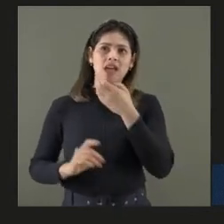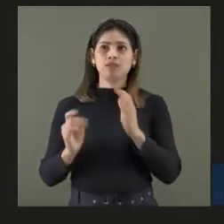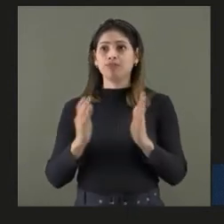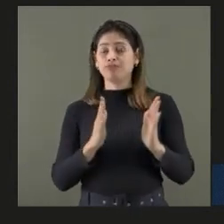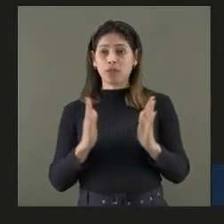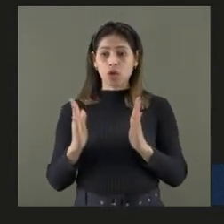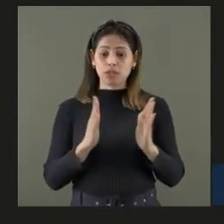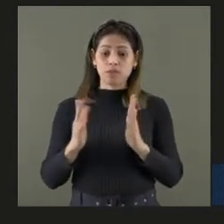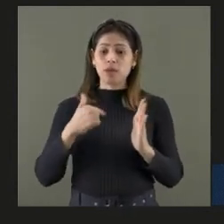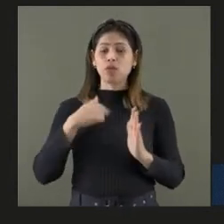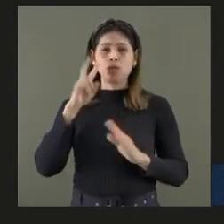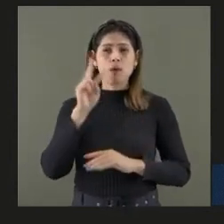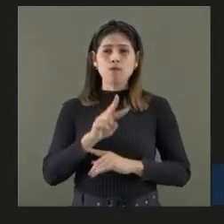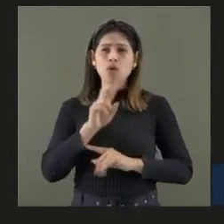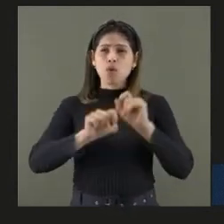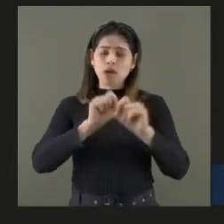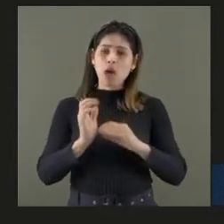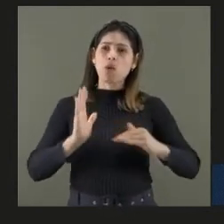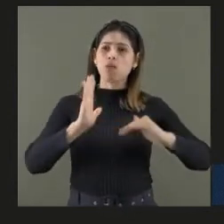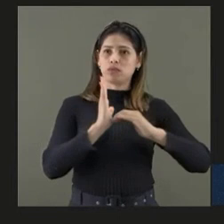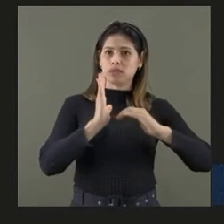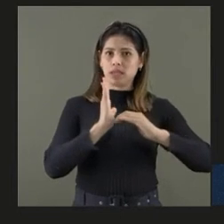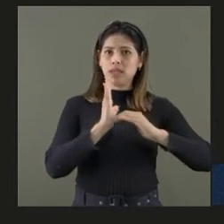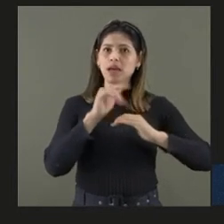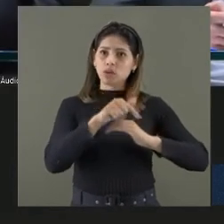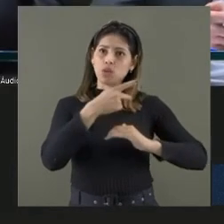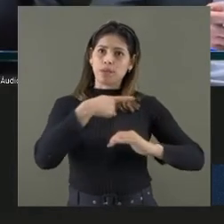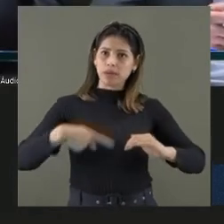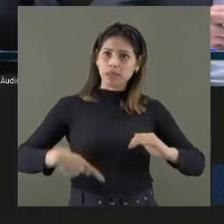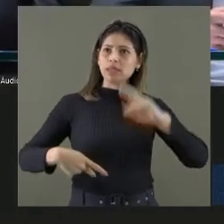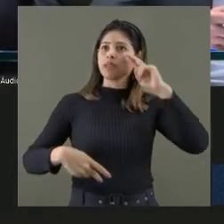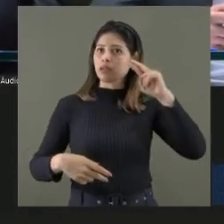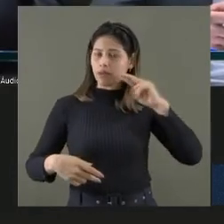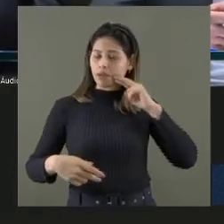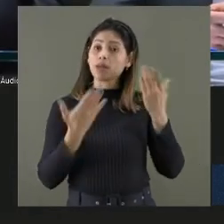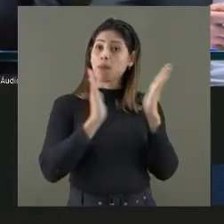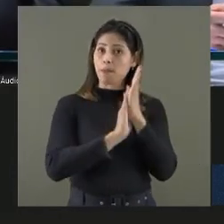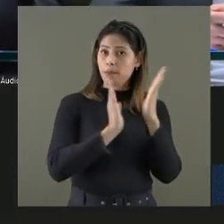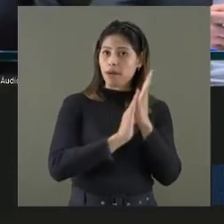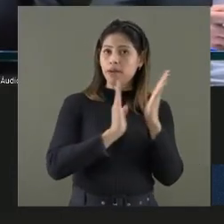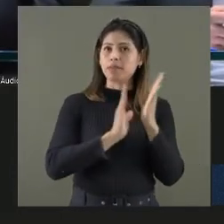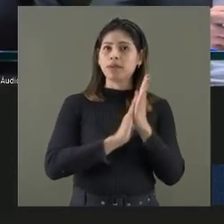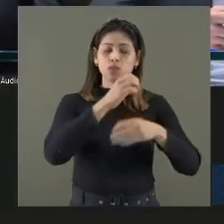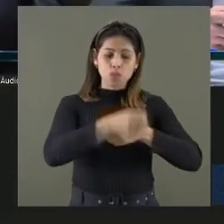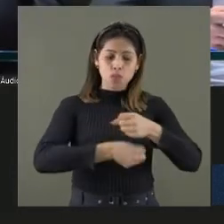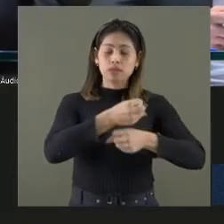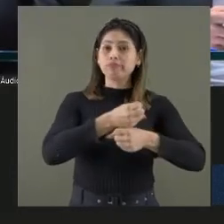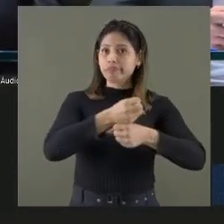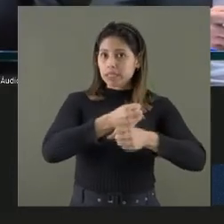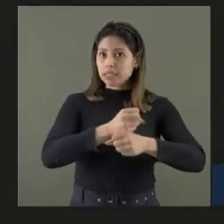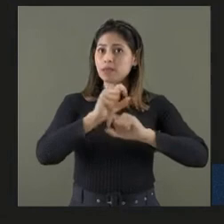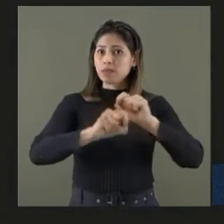gente tem visto o Senado reagir, quero lhe dar os parabéns, mas no ano que vem precisamos agilizar, porque o sentimento